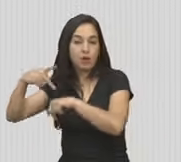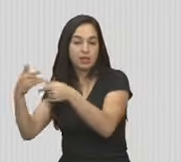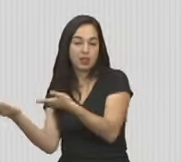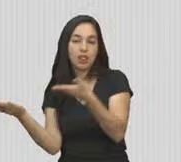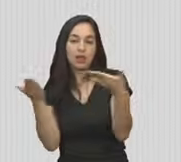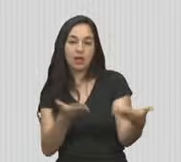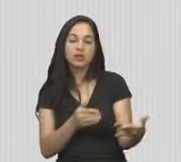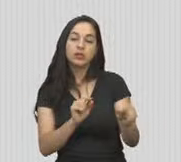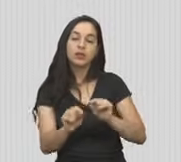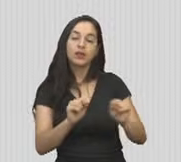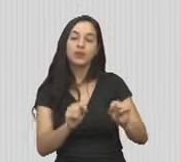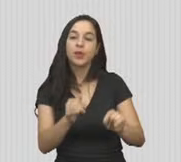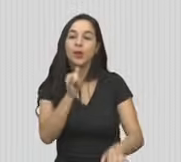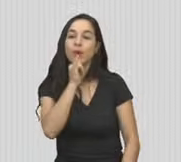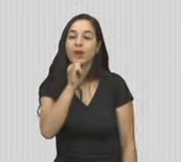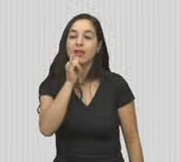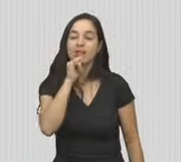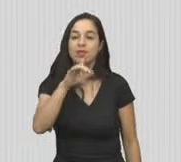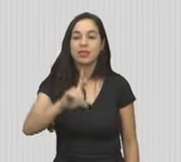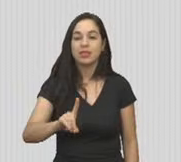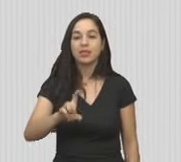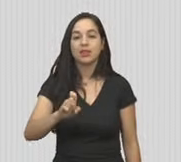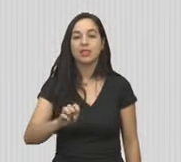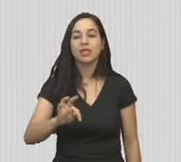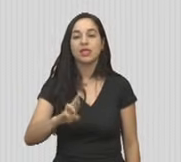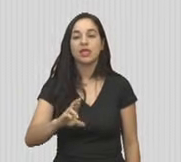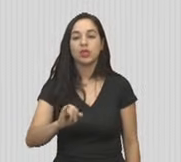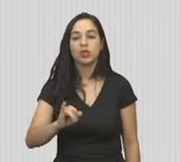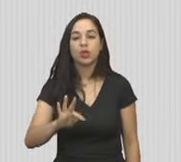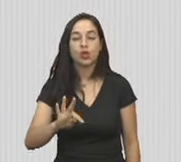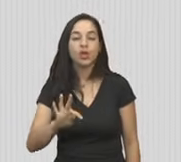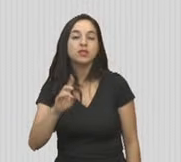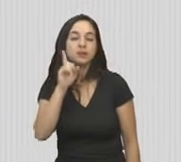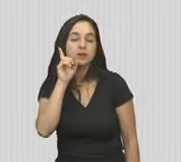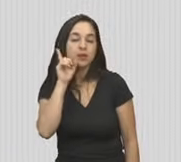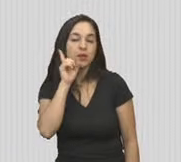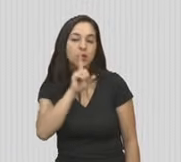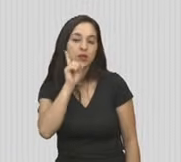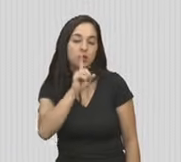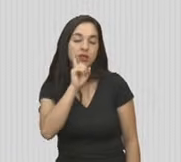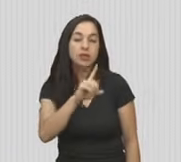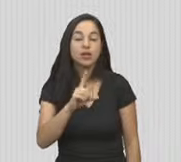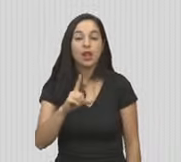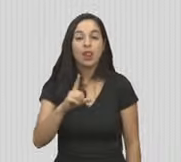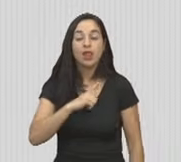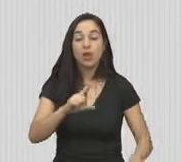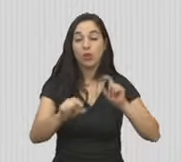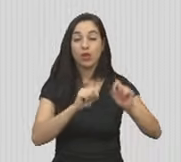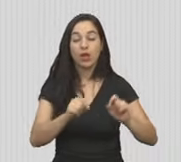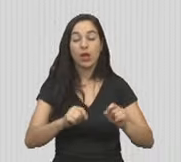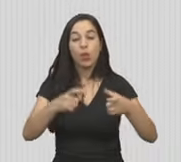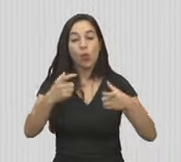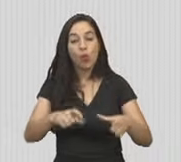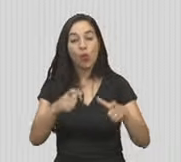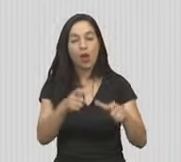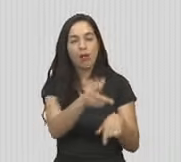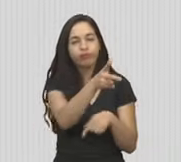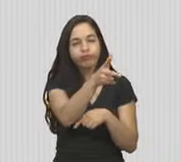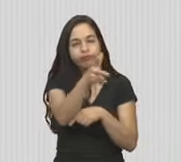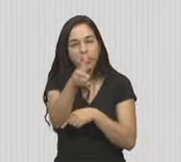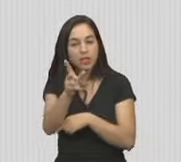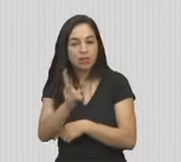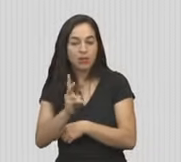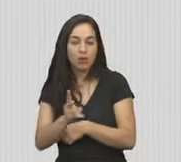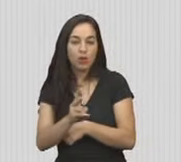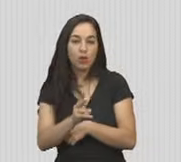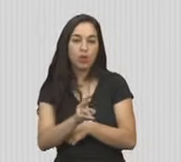exemplo, o exemplo de Detroit, onde existem os centros de monitoramento em tempo real, é o projeto Luz